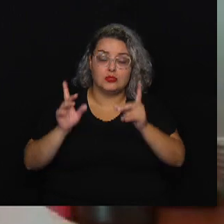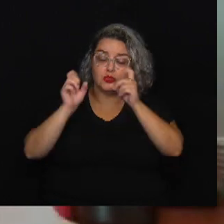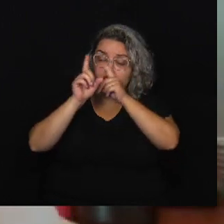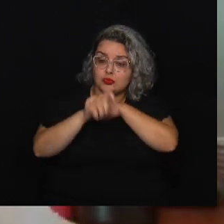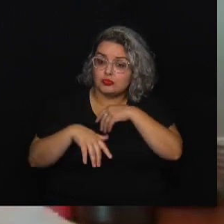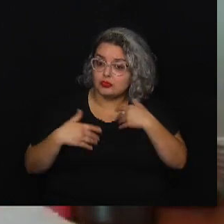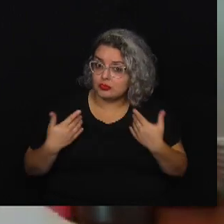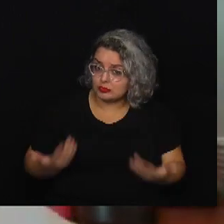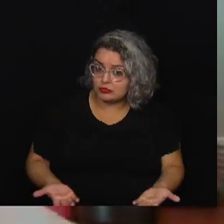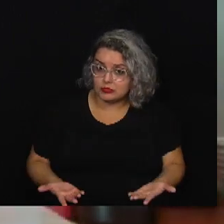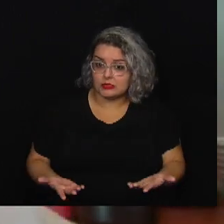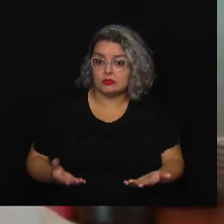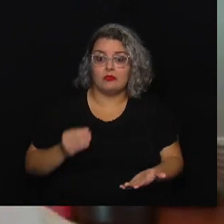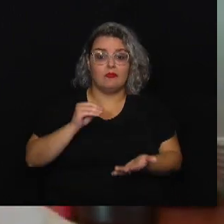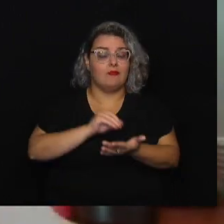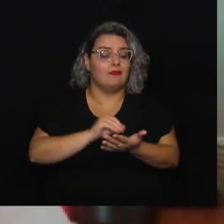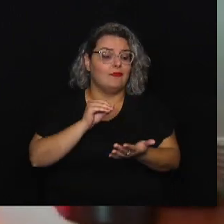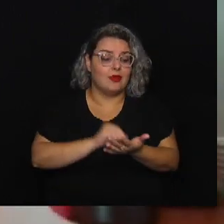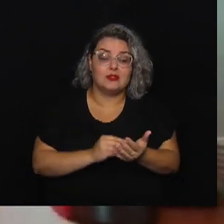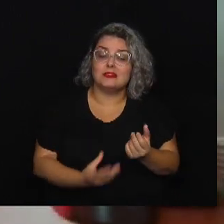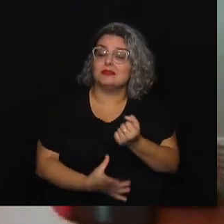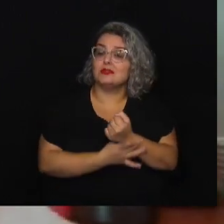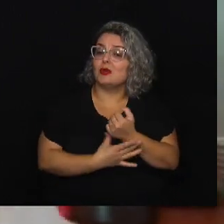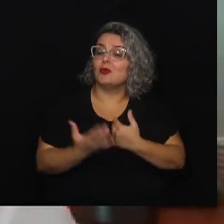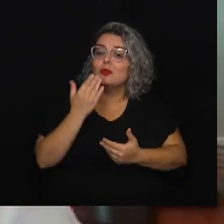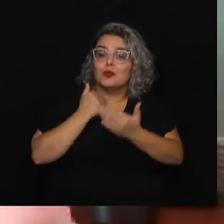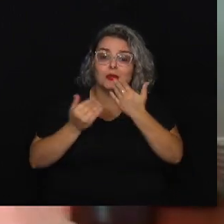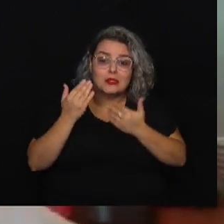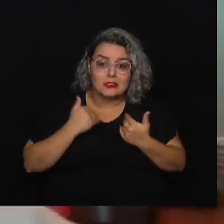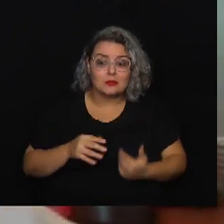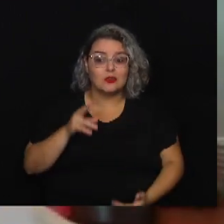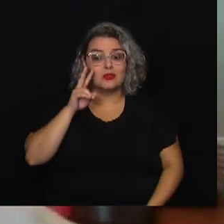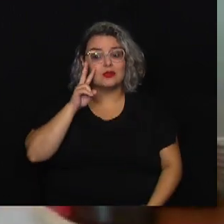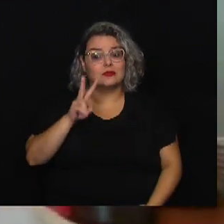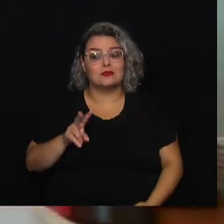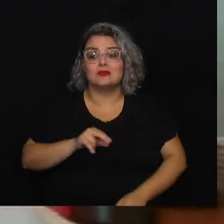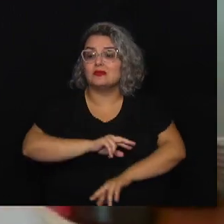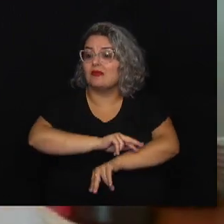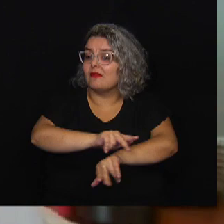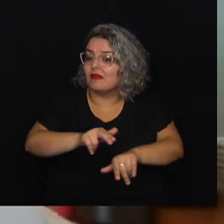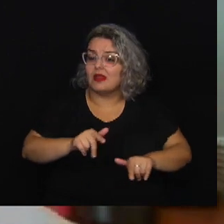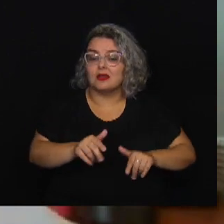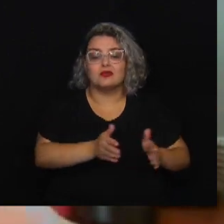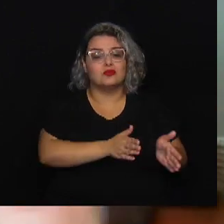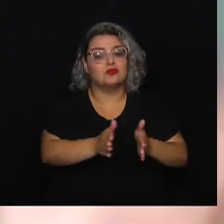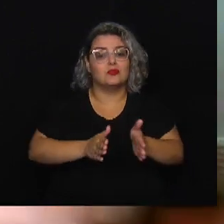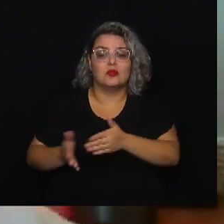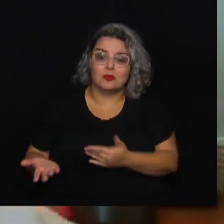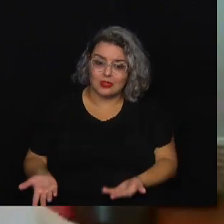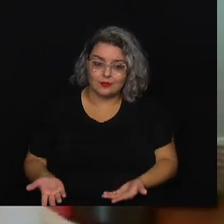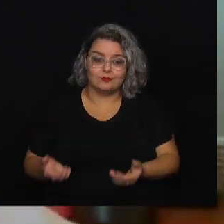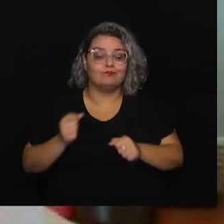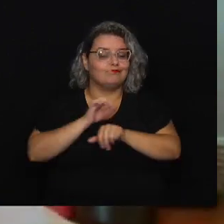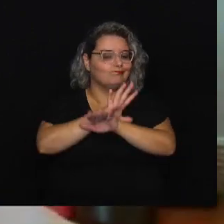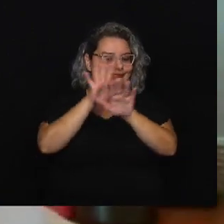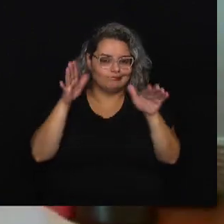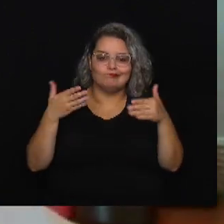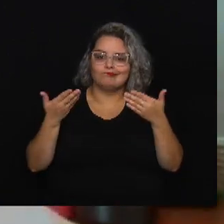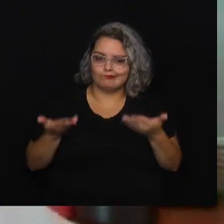de insegurança alimentar. A gente viu assim muitas situações em que, né, deixou claro aí